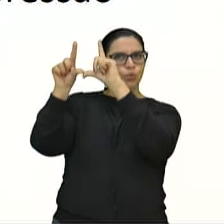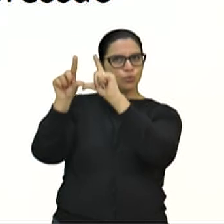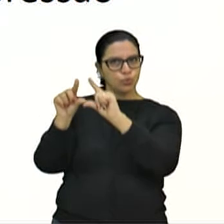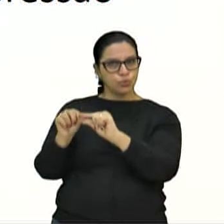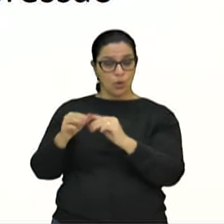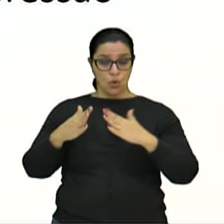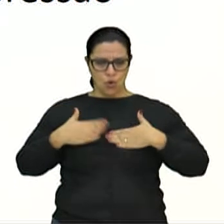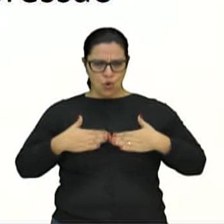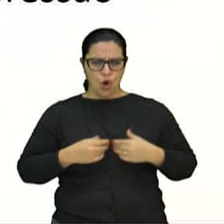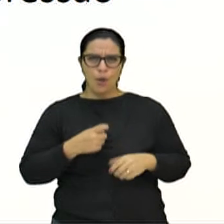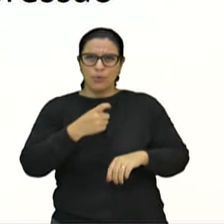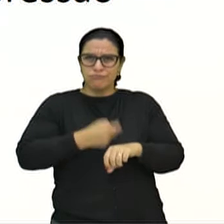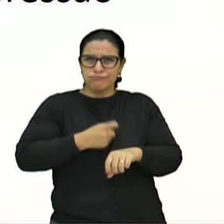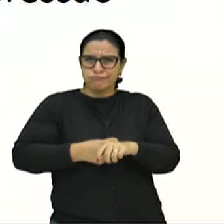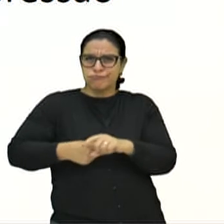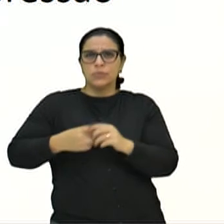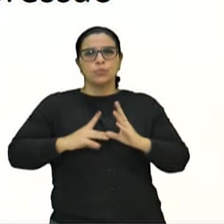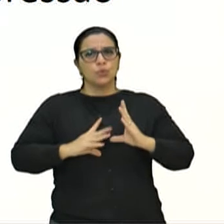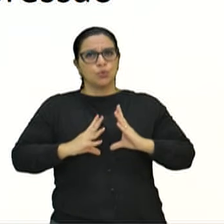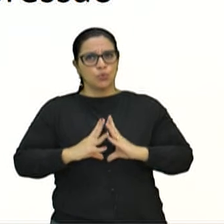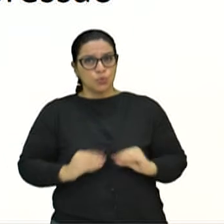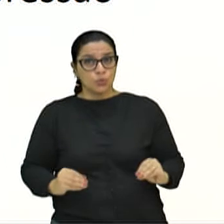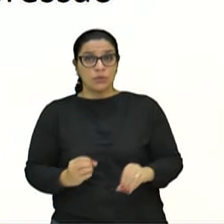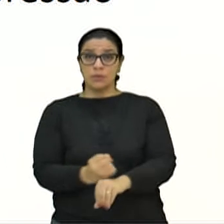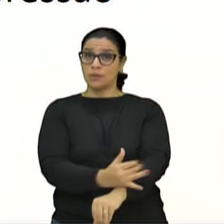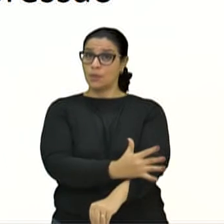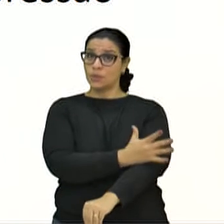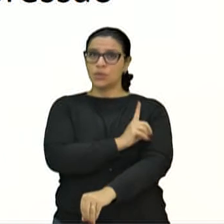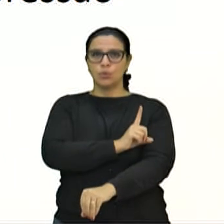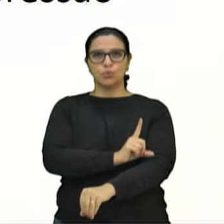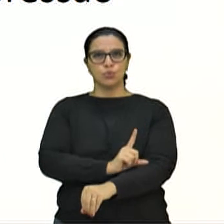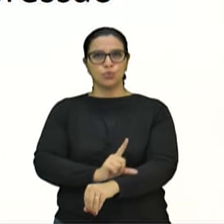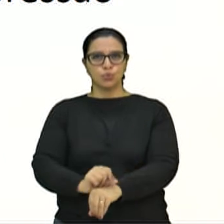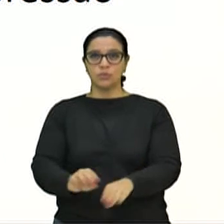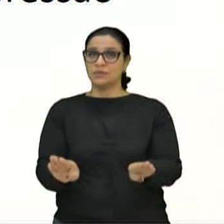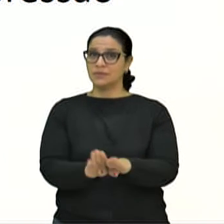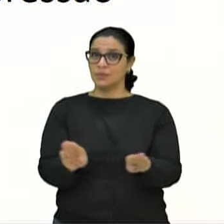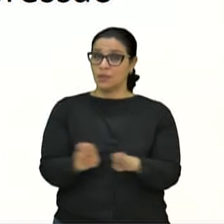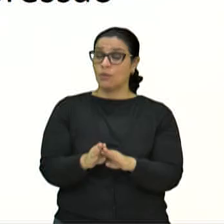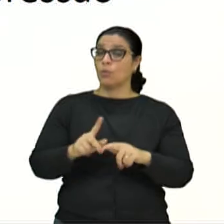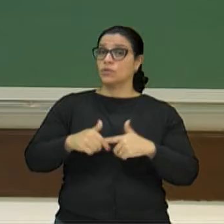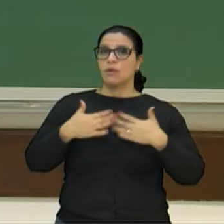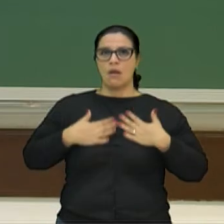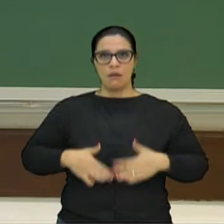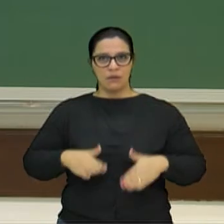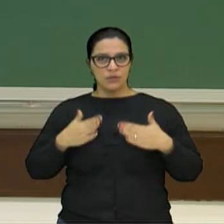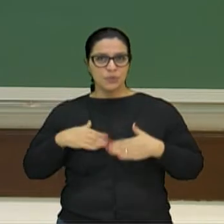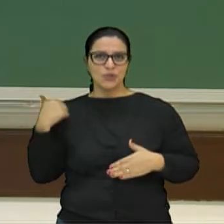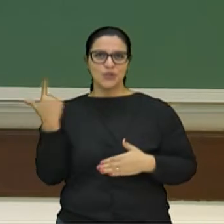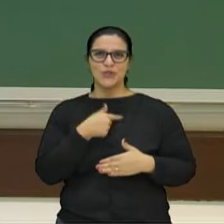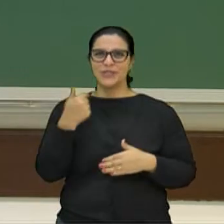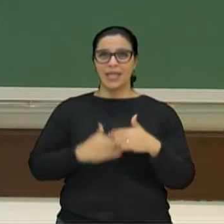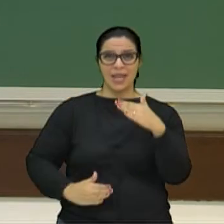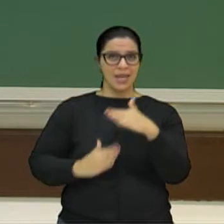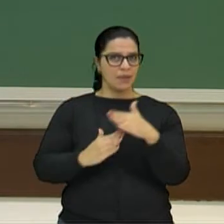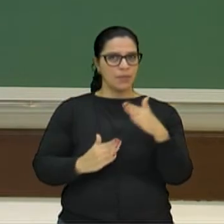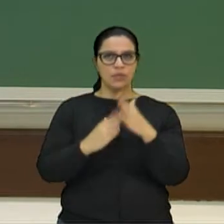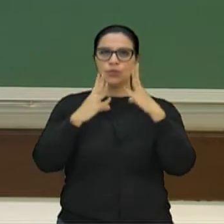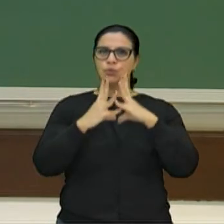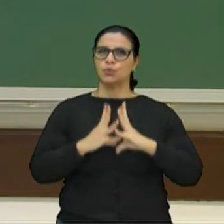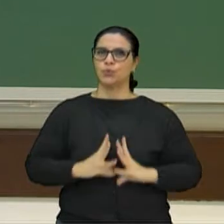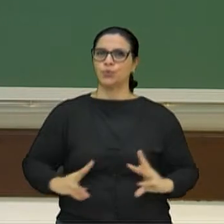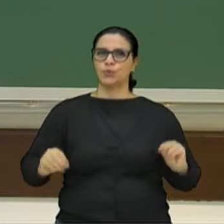físicas, mentais e emocionais. Então, através do relaxamento, há um rompimento dessas tensões